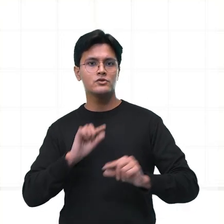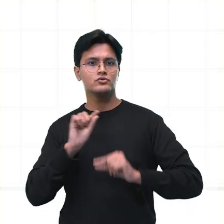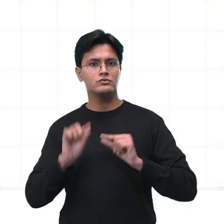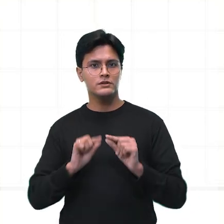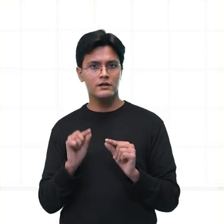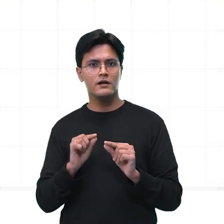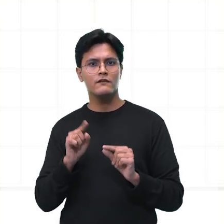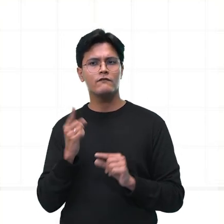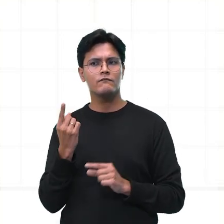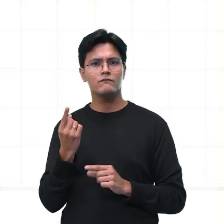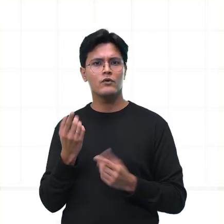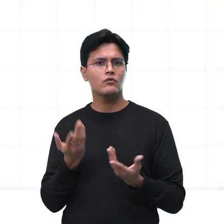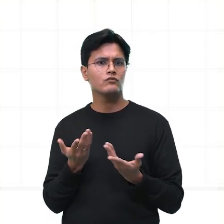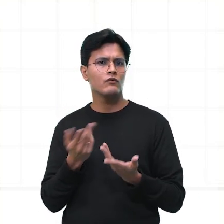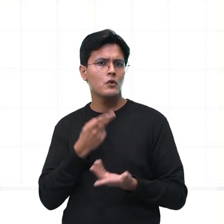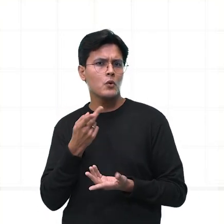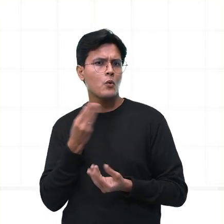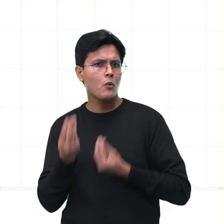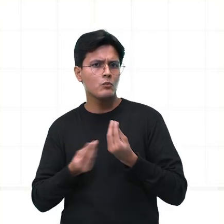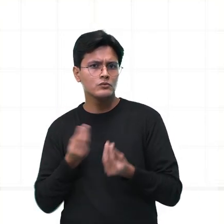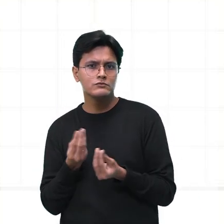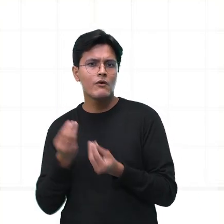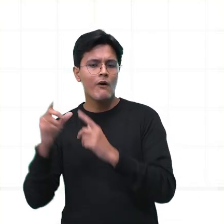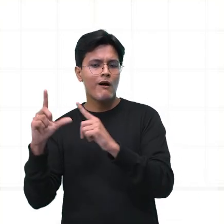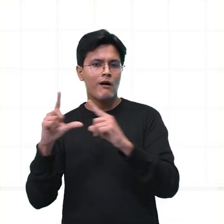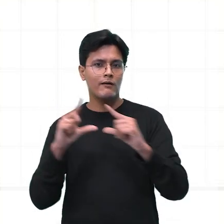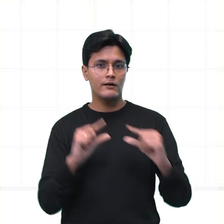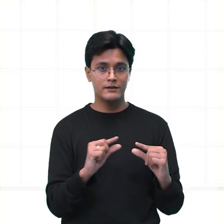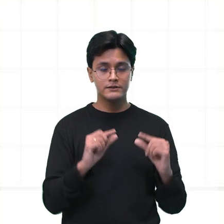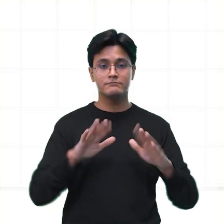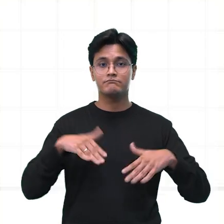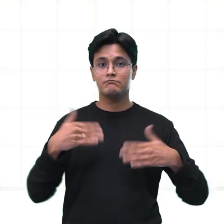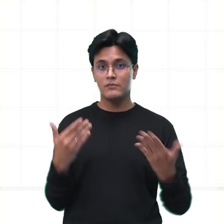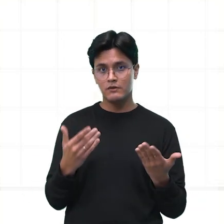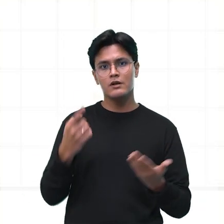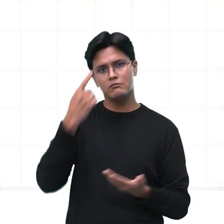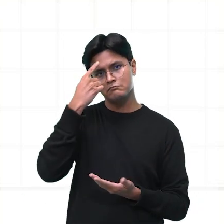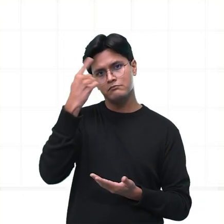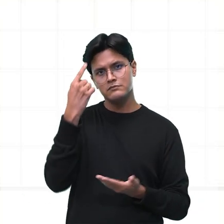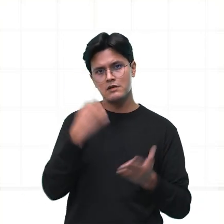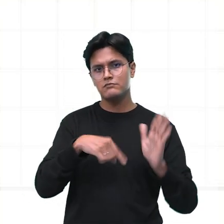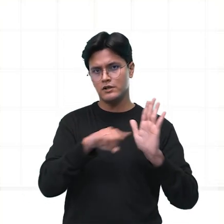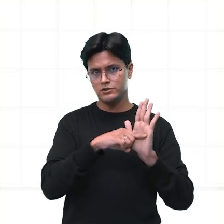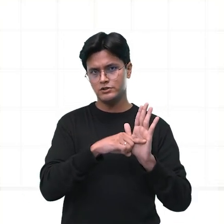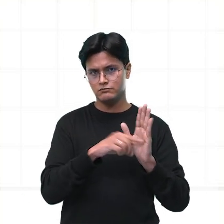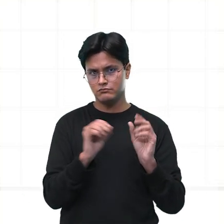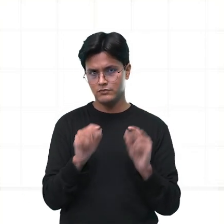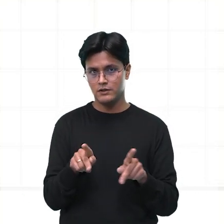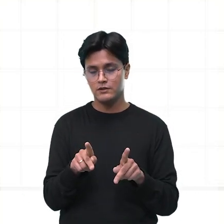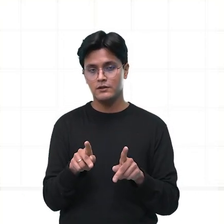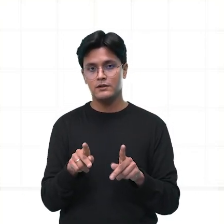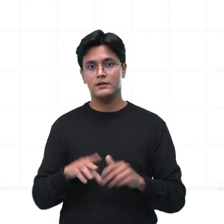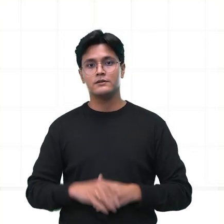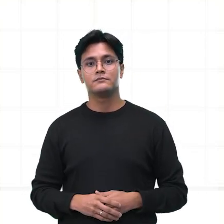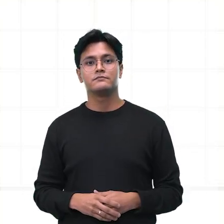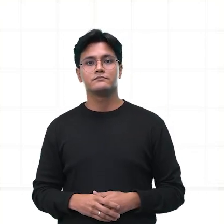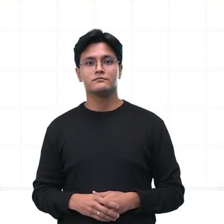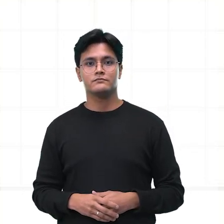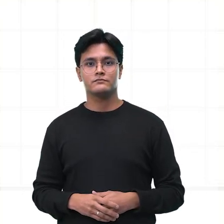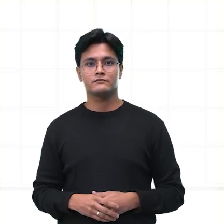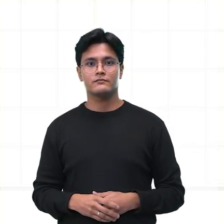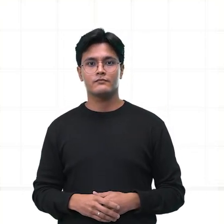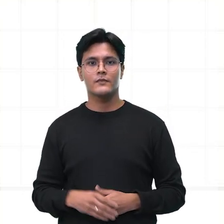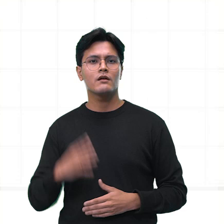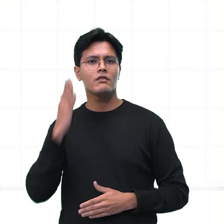cair né então a gente já tem a ideia de que o valor é negativo mesmo sem problema previsão é de